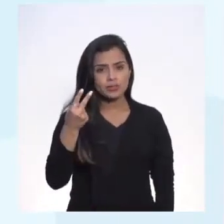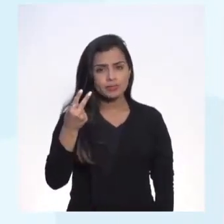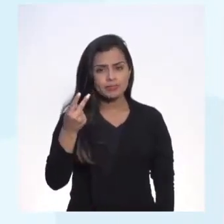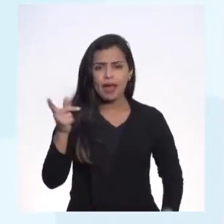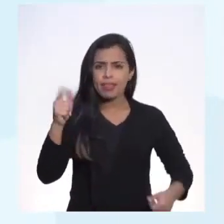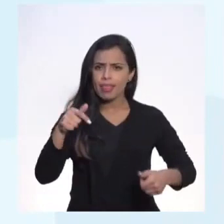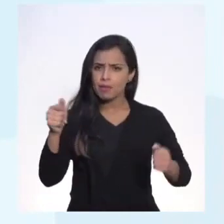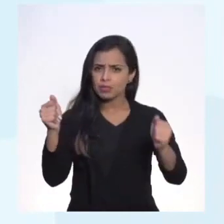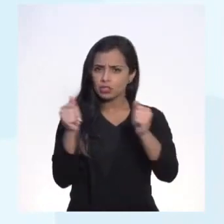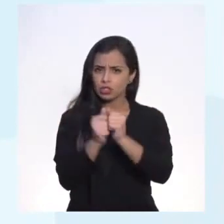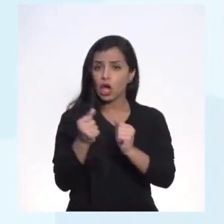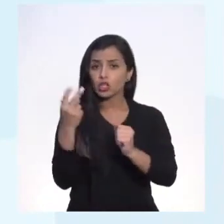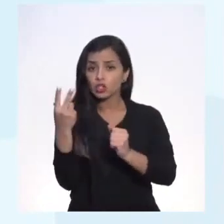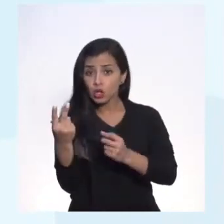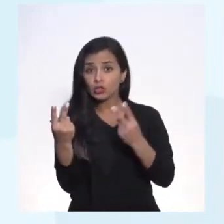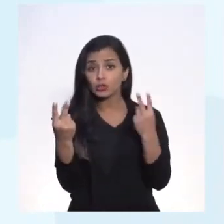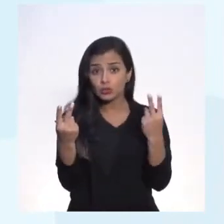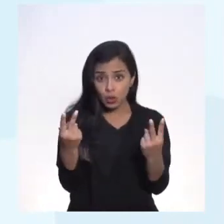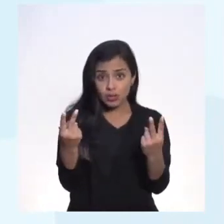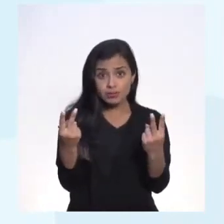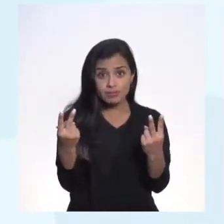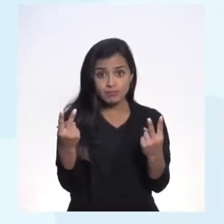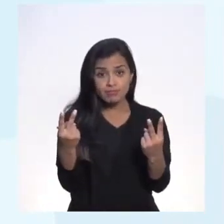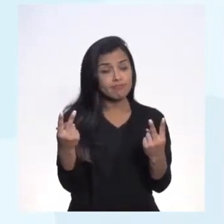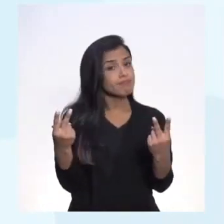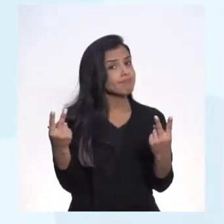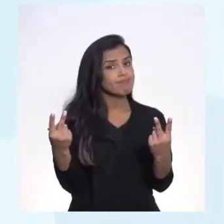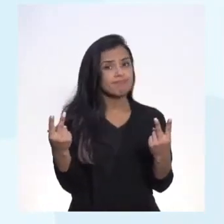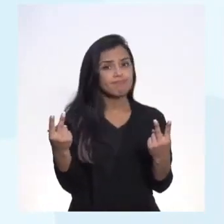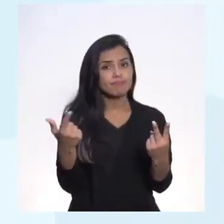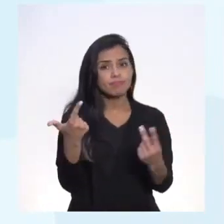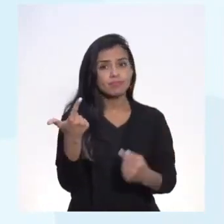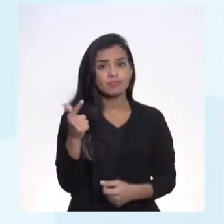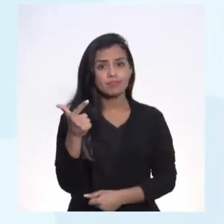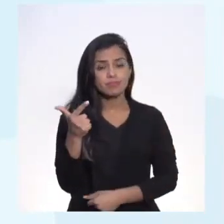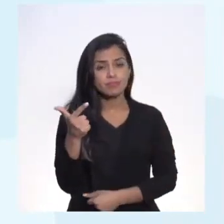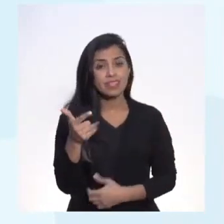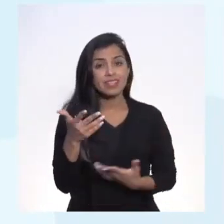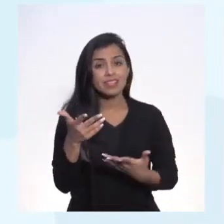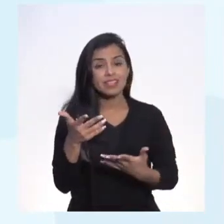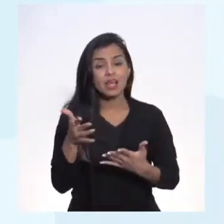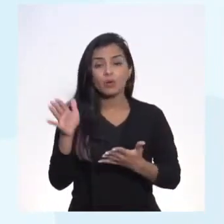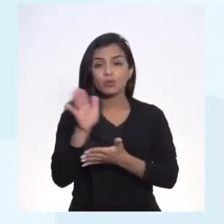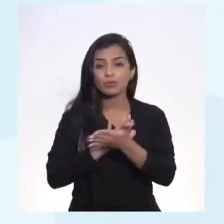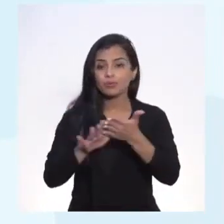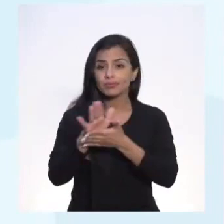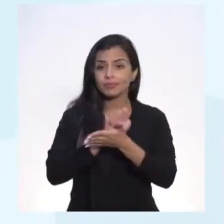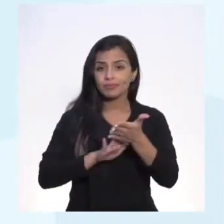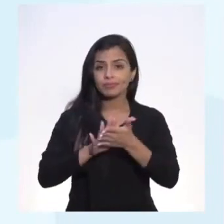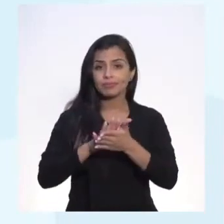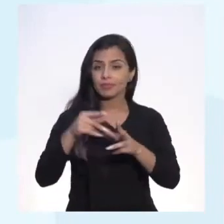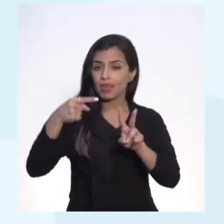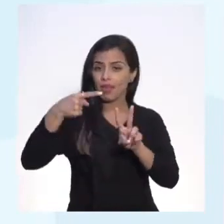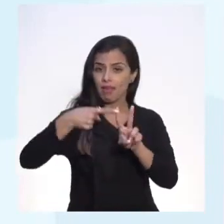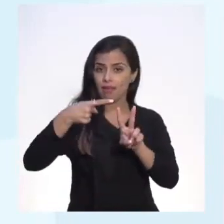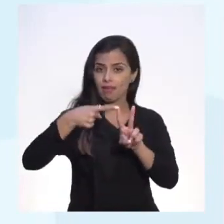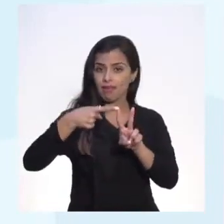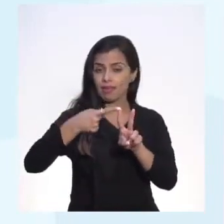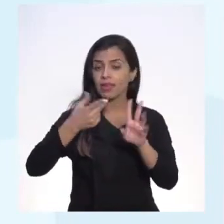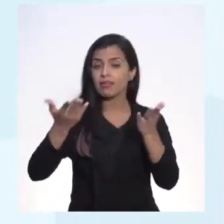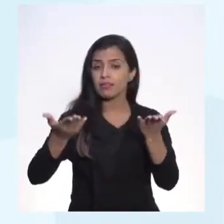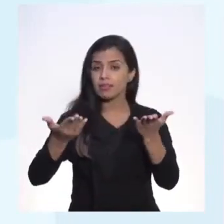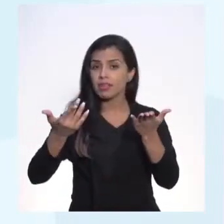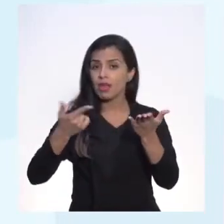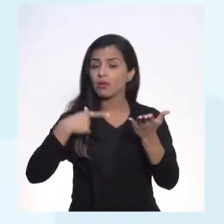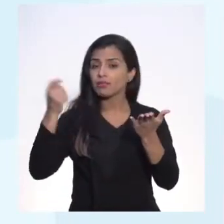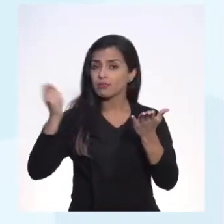juntar de 2 em 2 aqui? Não, então ninguém vai sair da raiz. Então, eu posso